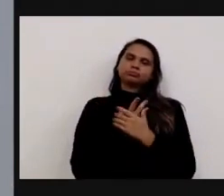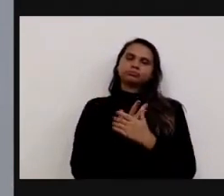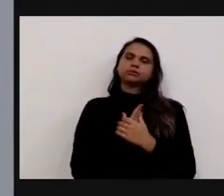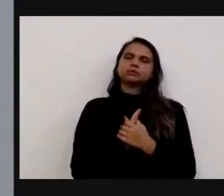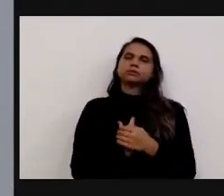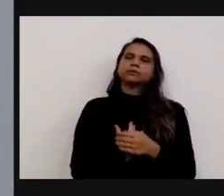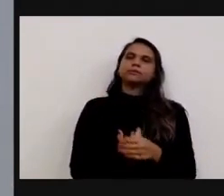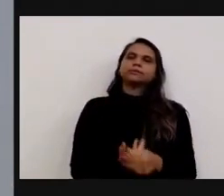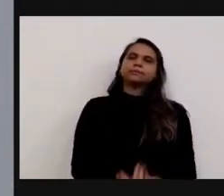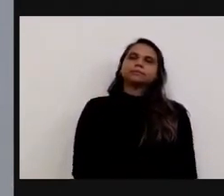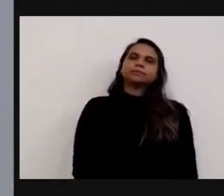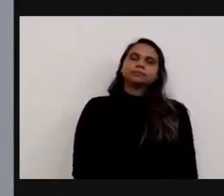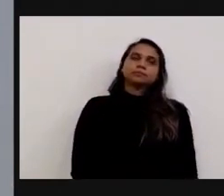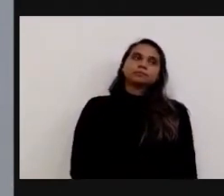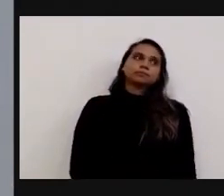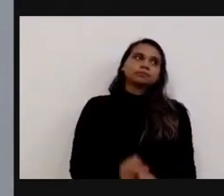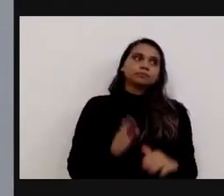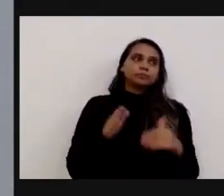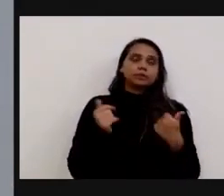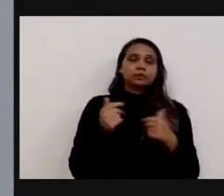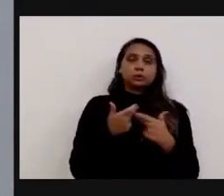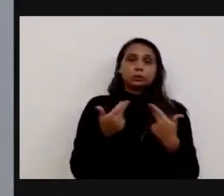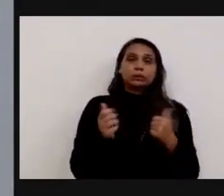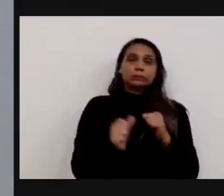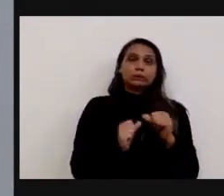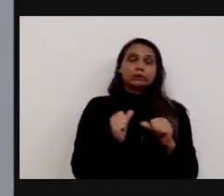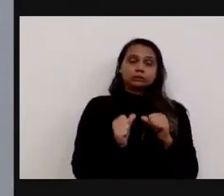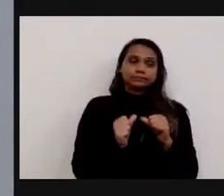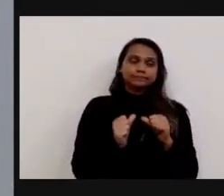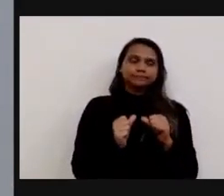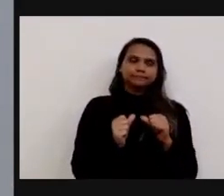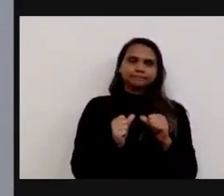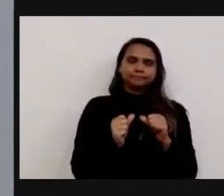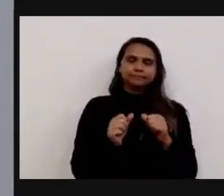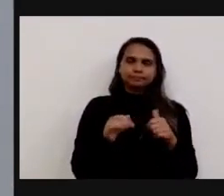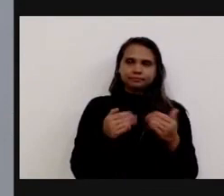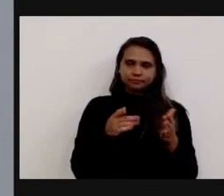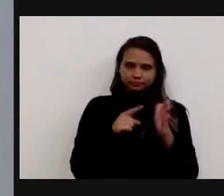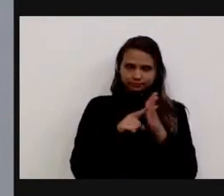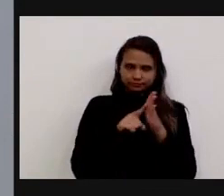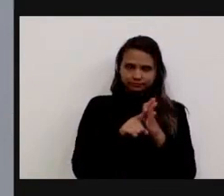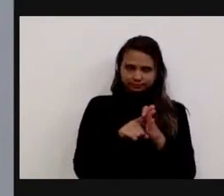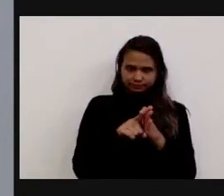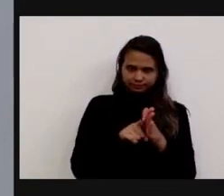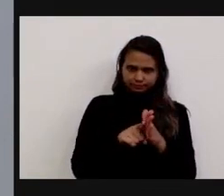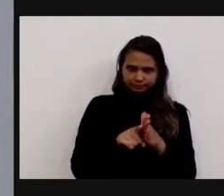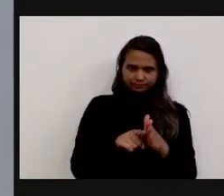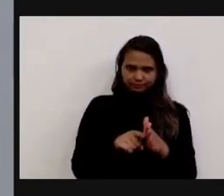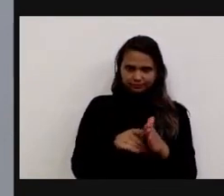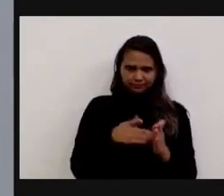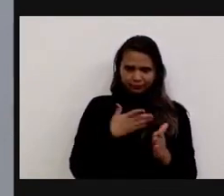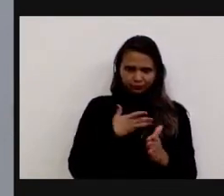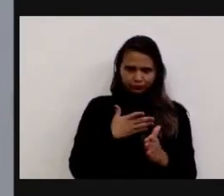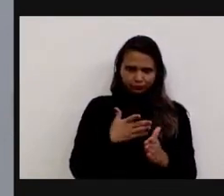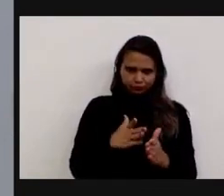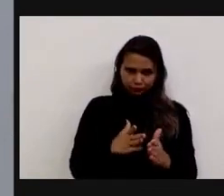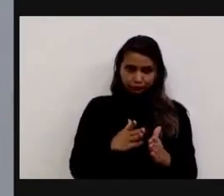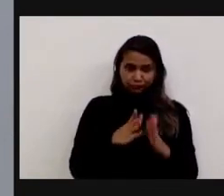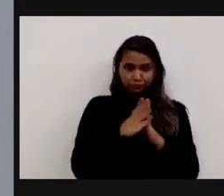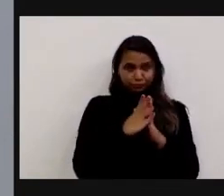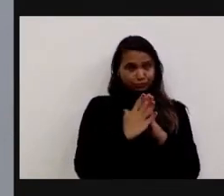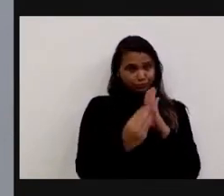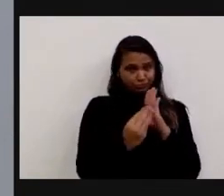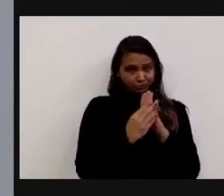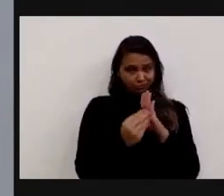aí as coisas já mudaram quando a pesquisa ela é a pesquisa de que por isso que eu não gosto muito desse modelo